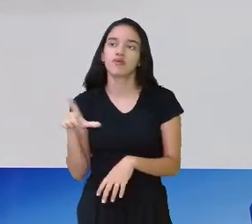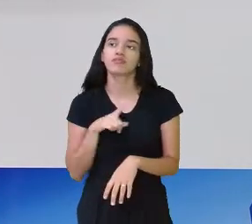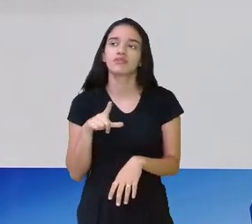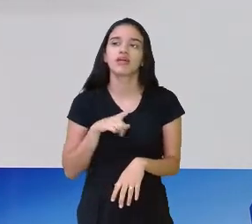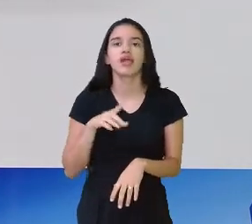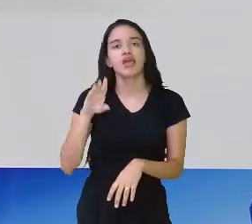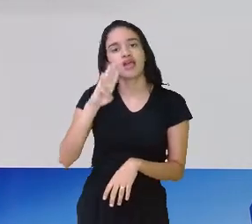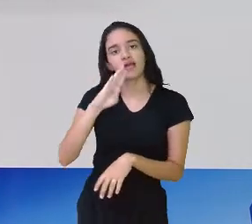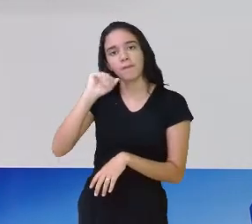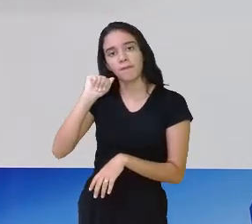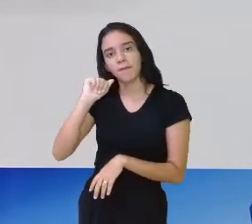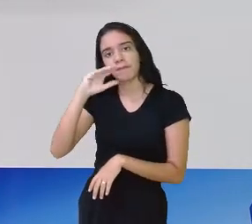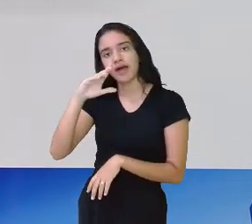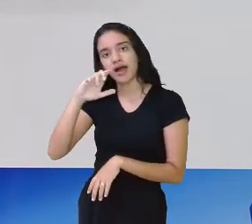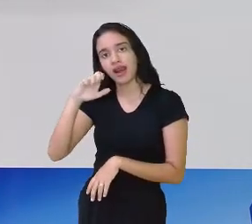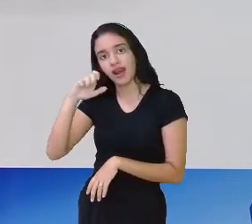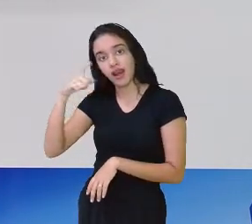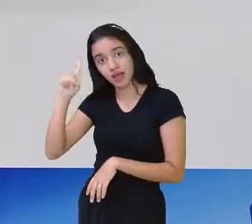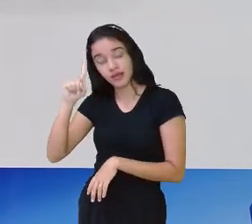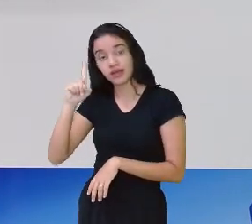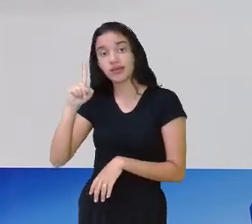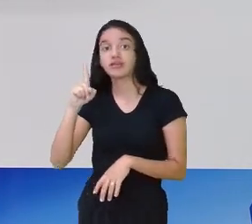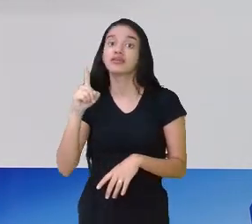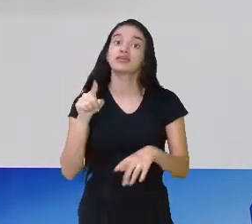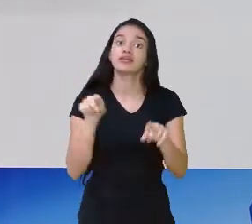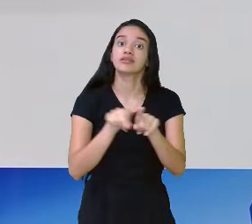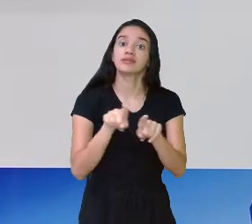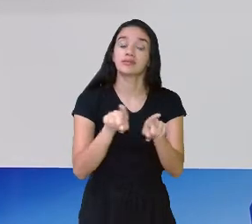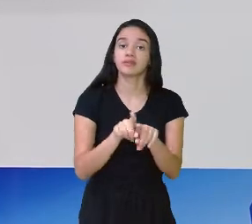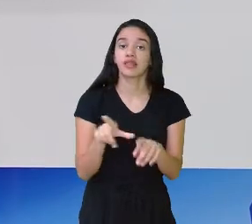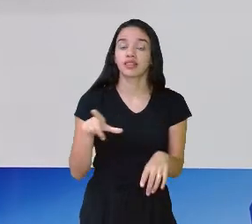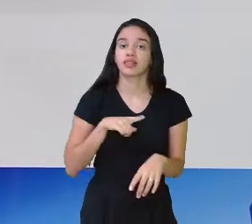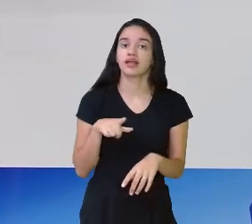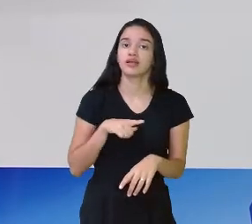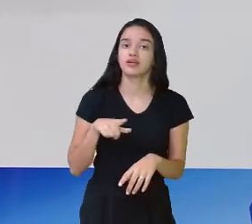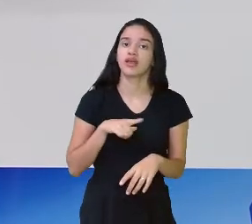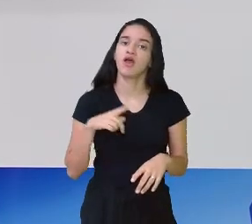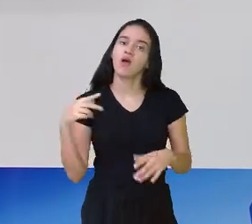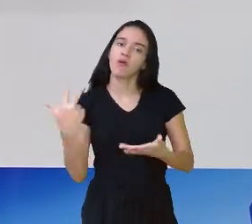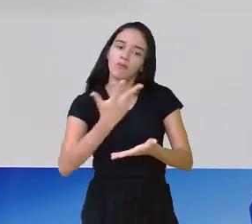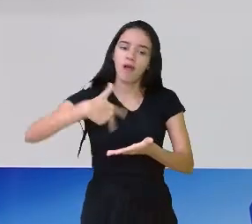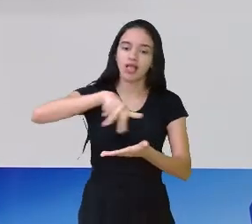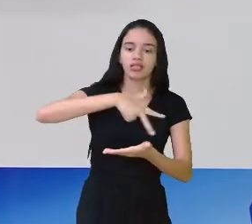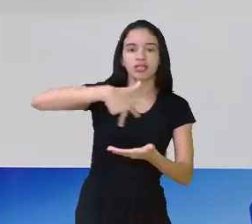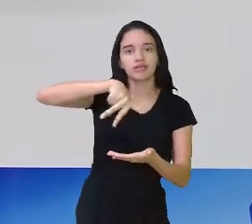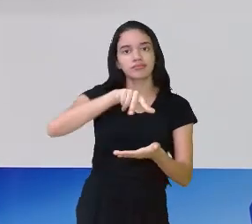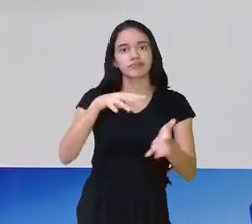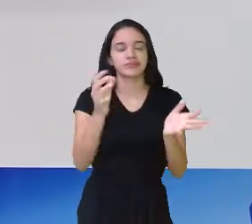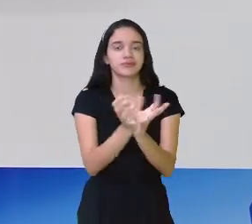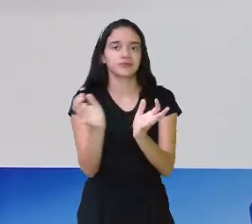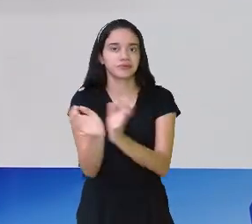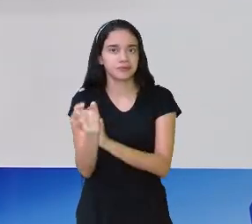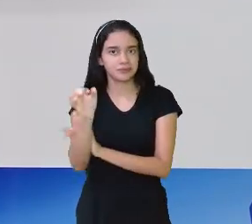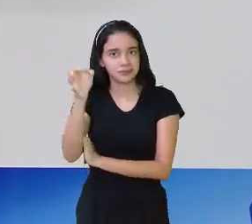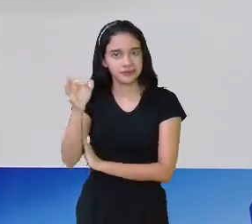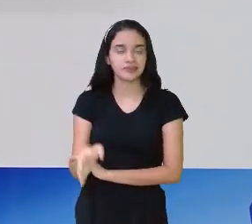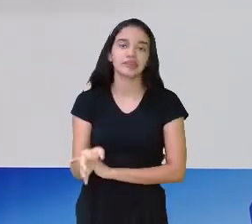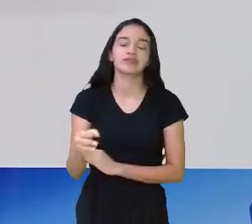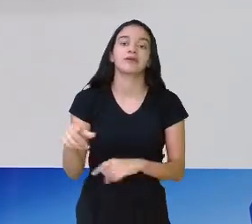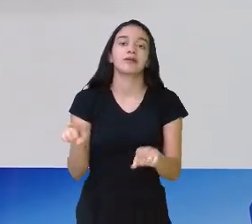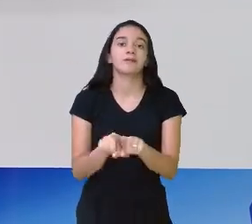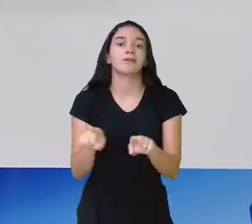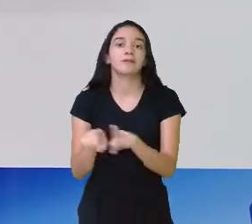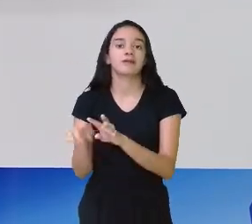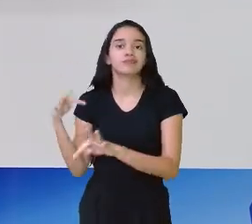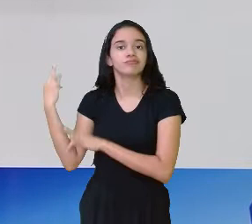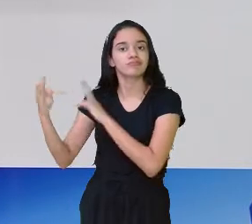Tanto balé clássico, balé moderno, balé contemporâneo. Isso. Ele é uma dança de grupo, né? Exato. As danças tradicionais